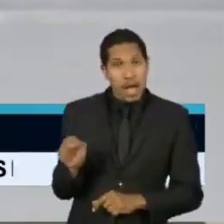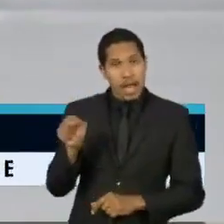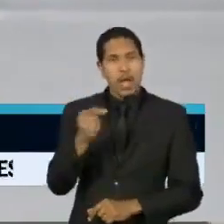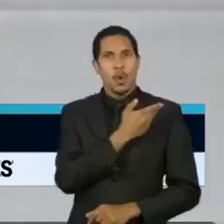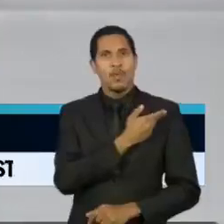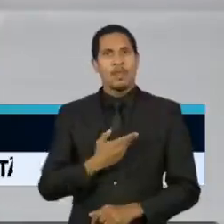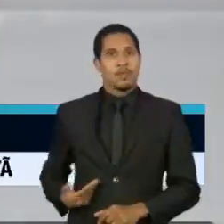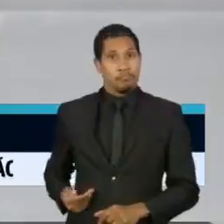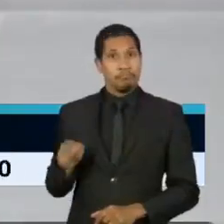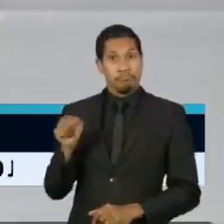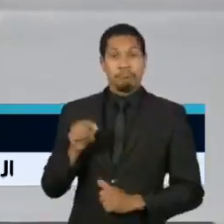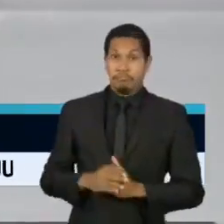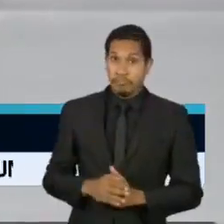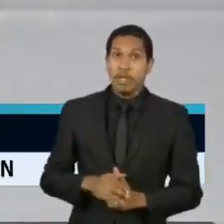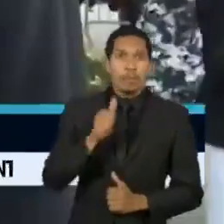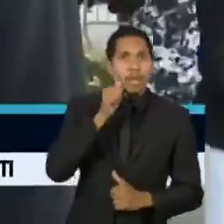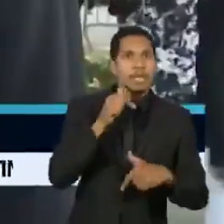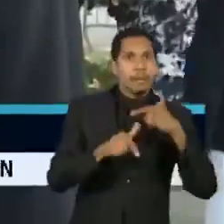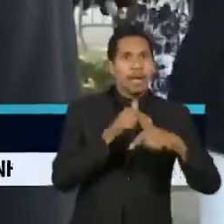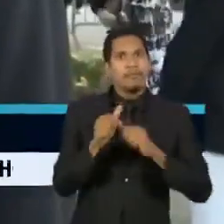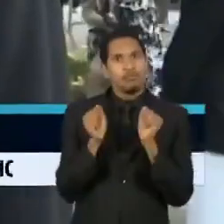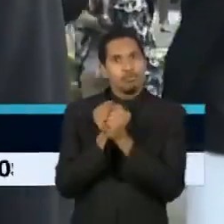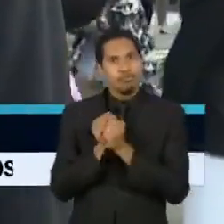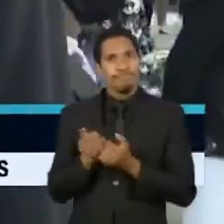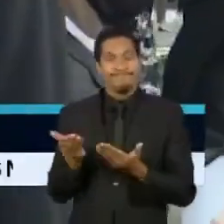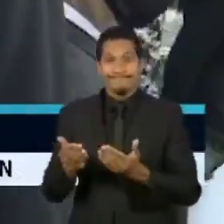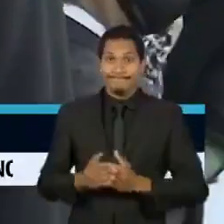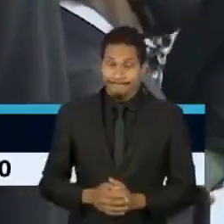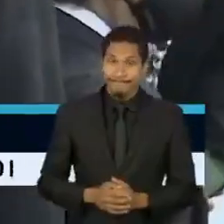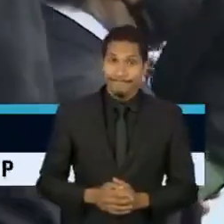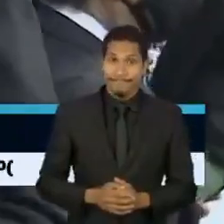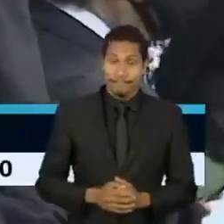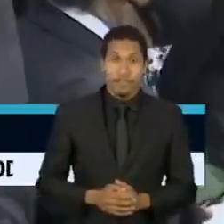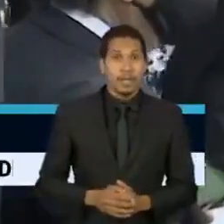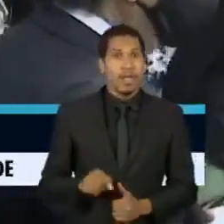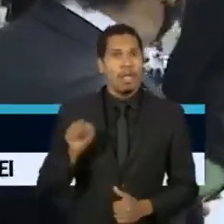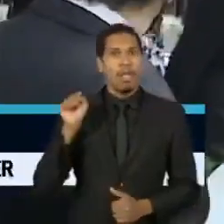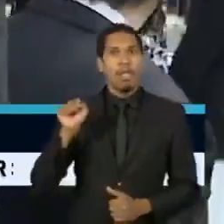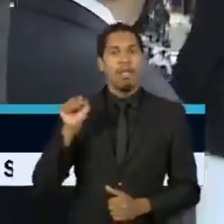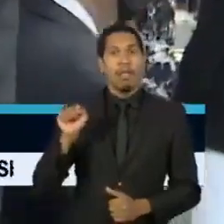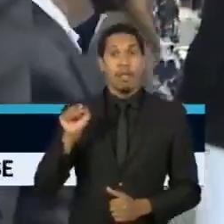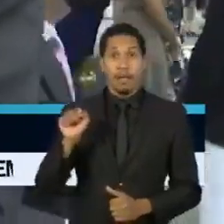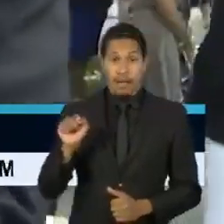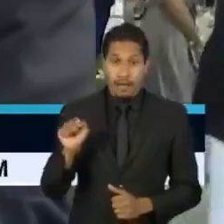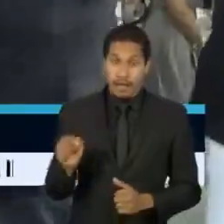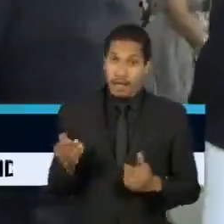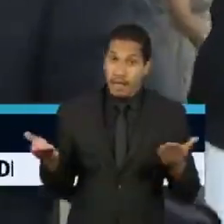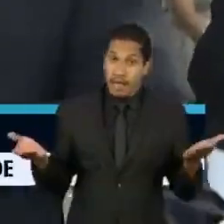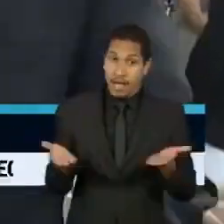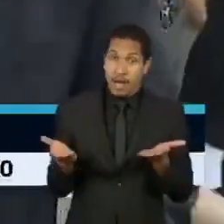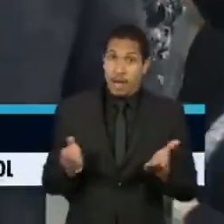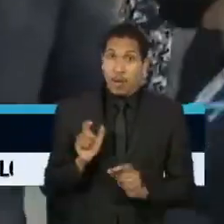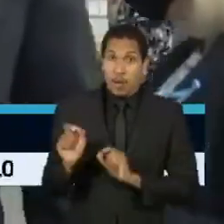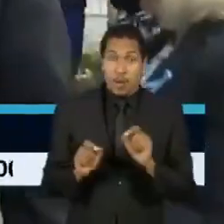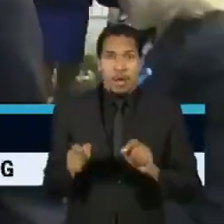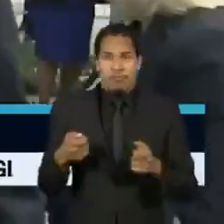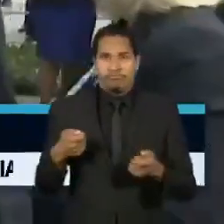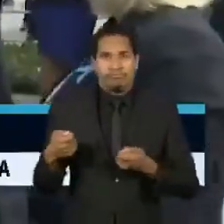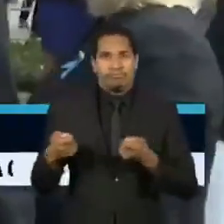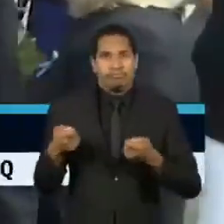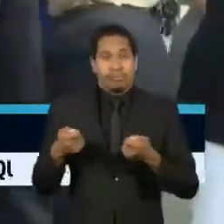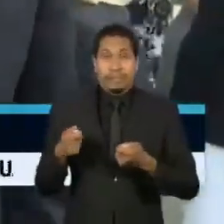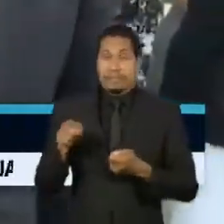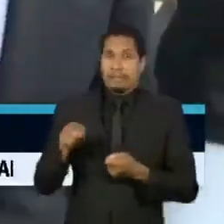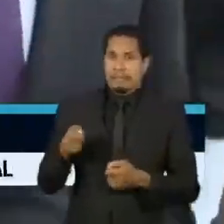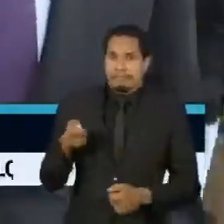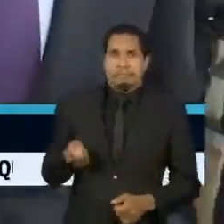inclusive trabalhavam para ele. De Churchill, como mantém o espírito aguerrido? Ele